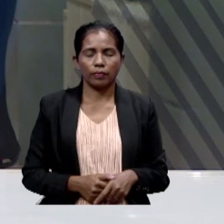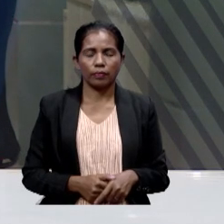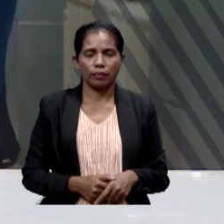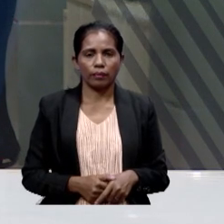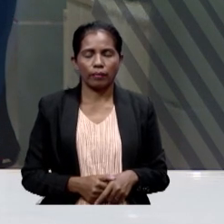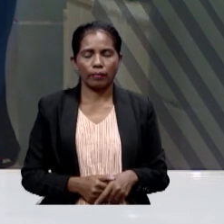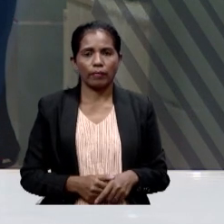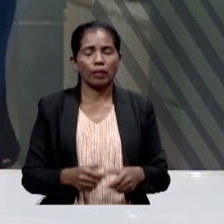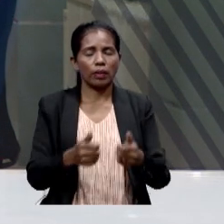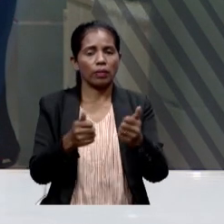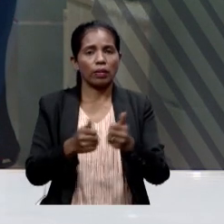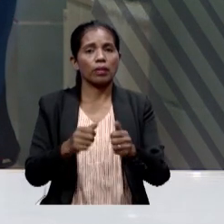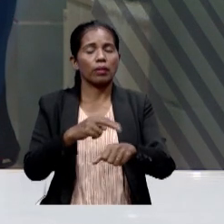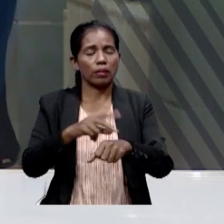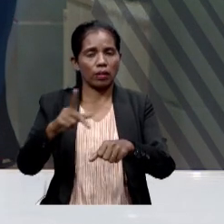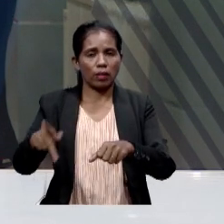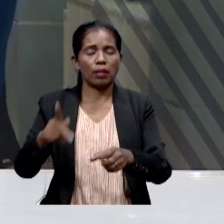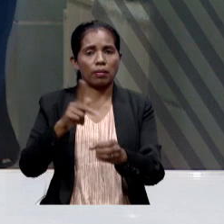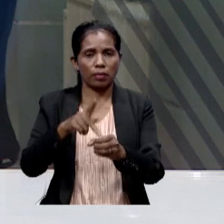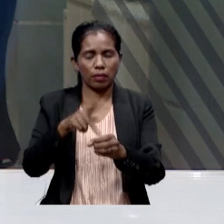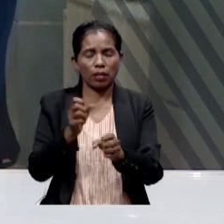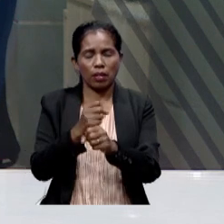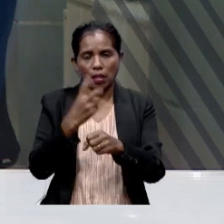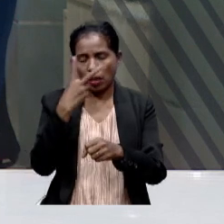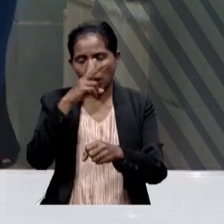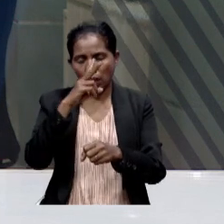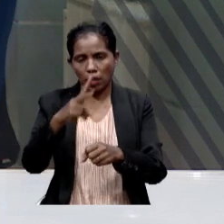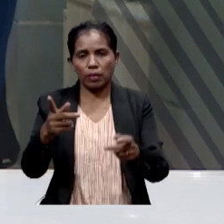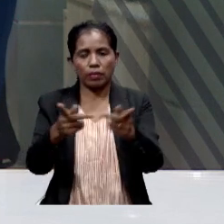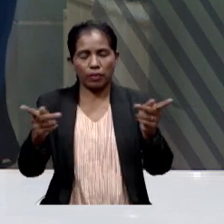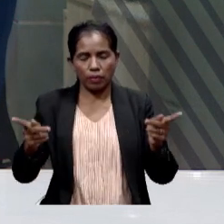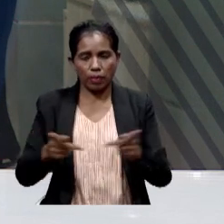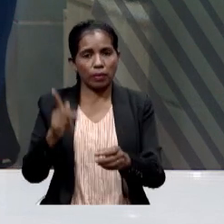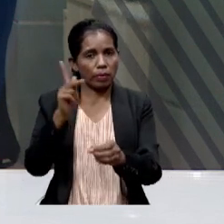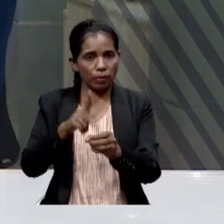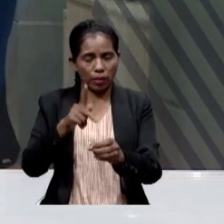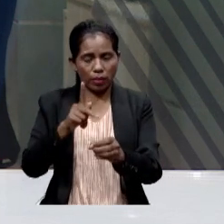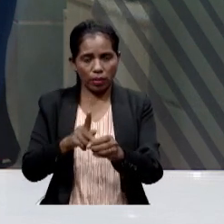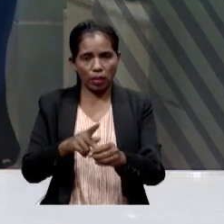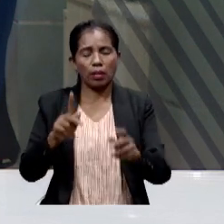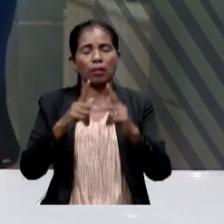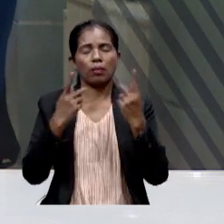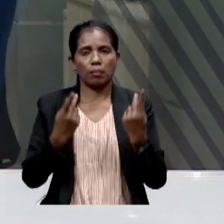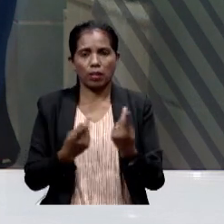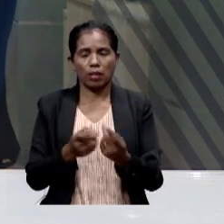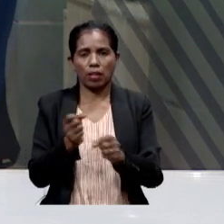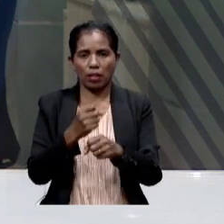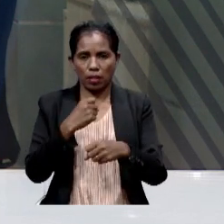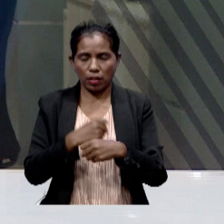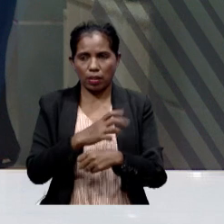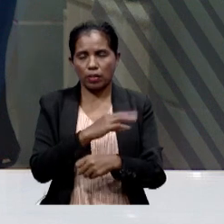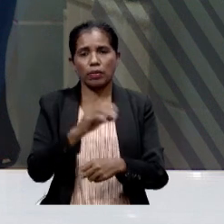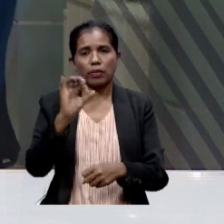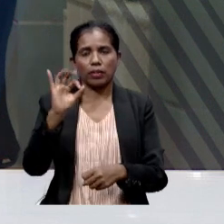Autoridade Nacional Petróleo Minerais halou inspeção do posto de abastecimento combustível Companhia Realistic no Fecília.